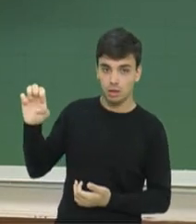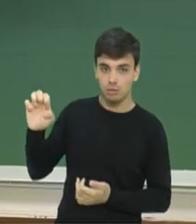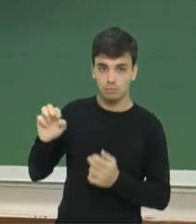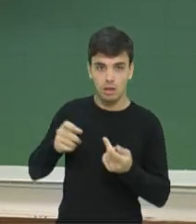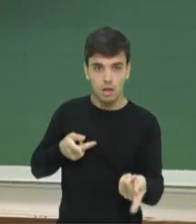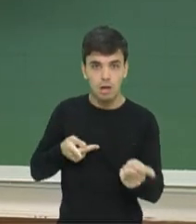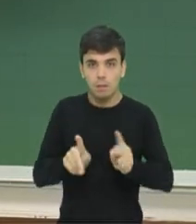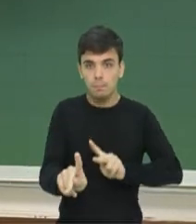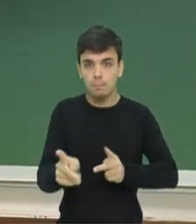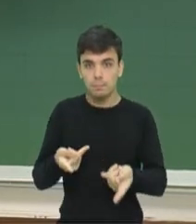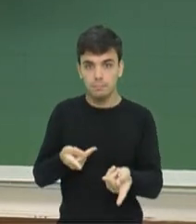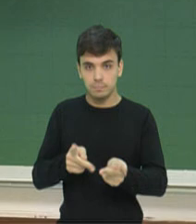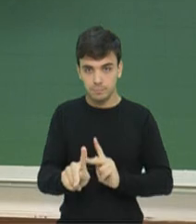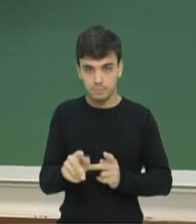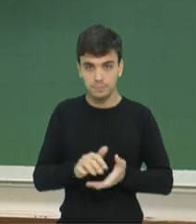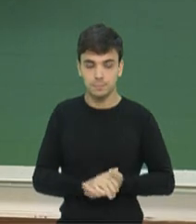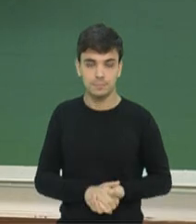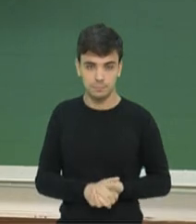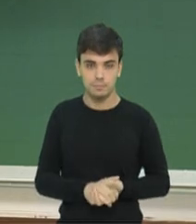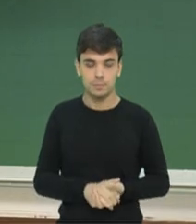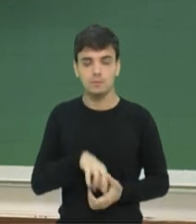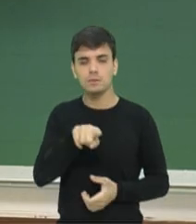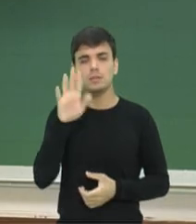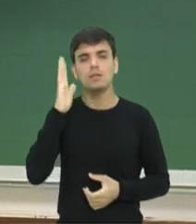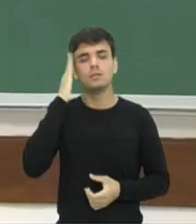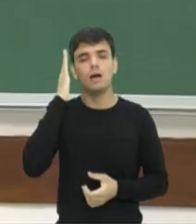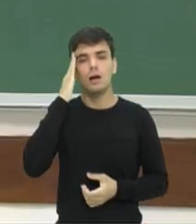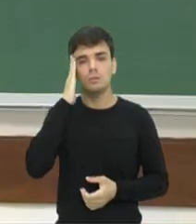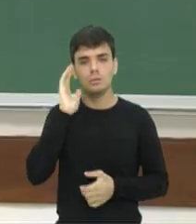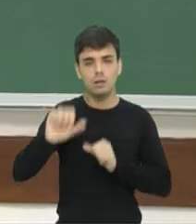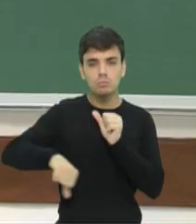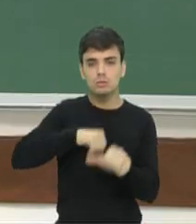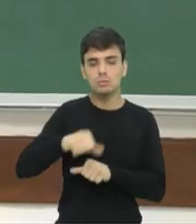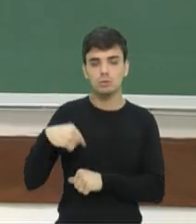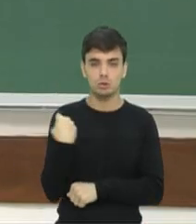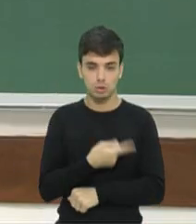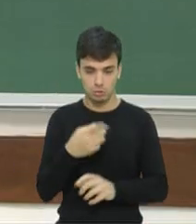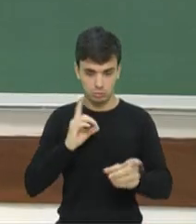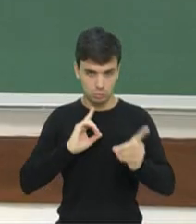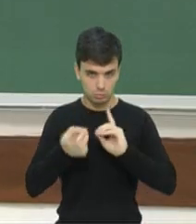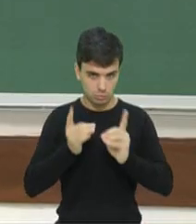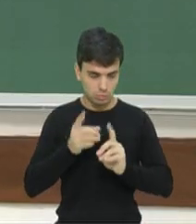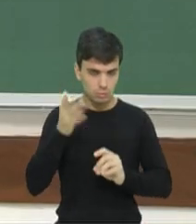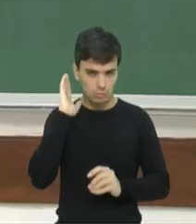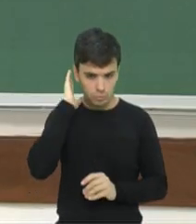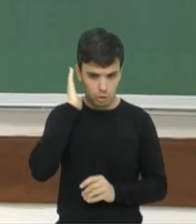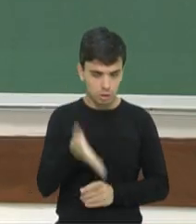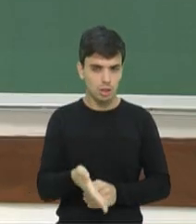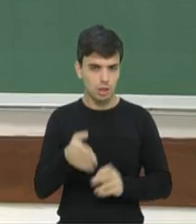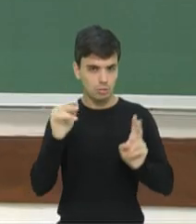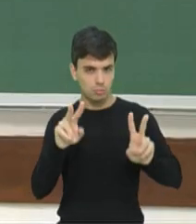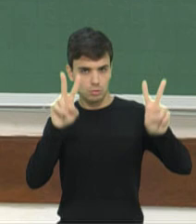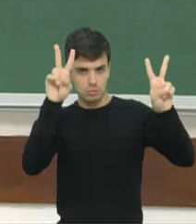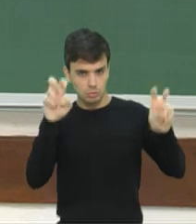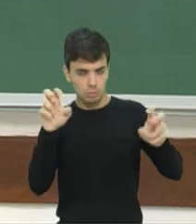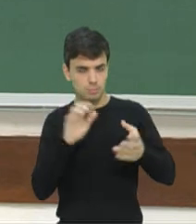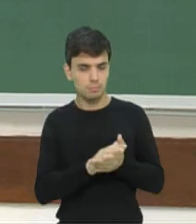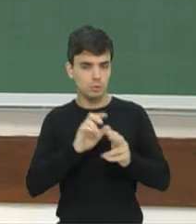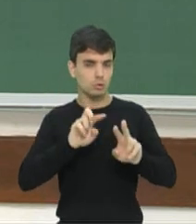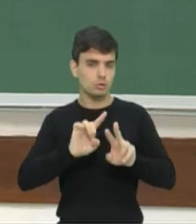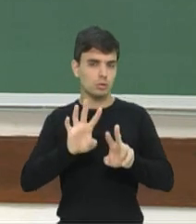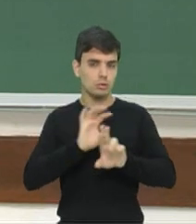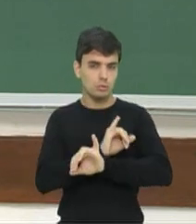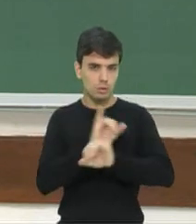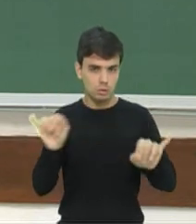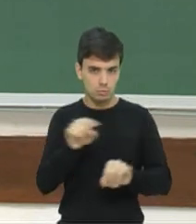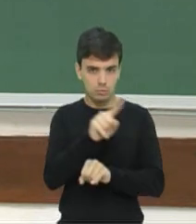tratar sobre o Karatê. Então, como vocês bem sabem, então nós já mudamos a nossa dinâmica de aula, então vamos direto para o assunto. Apenas um recadinho lá